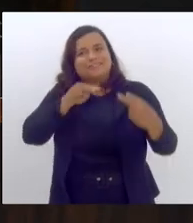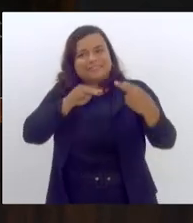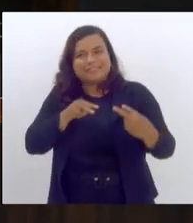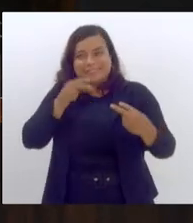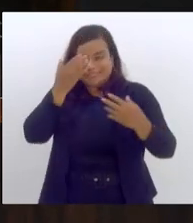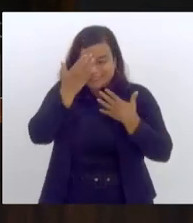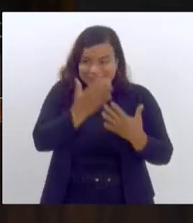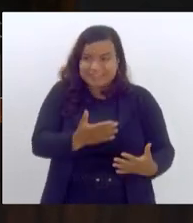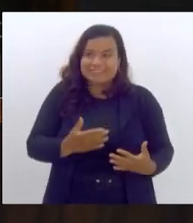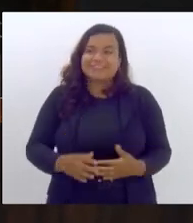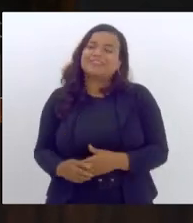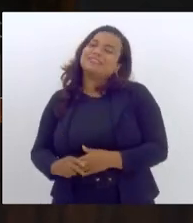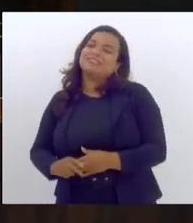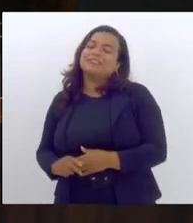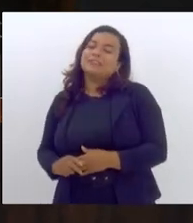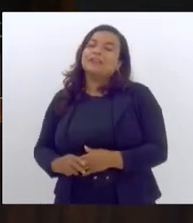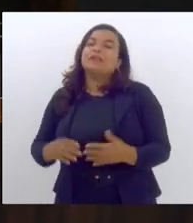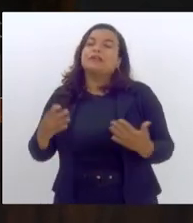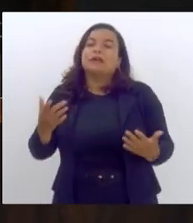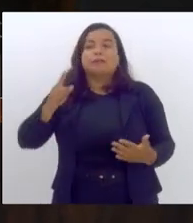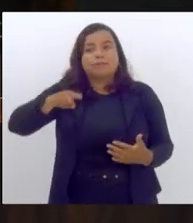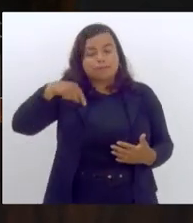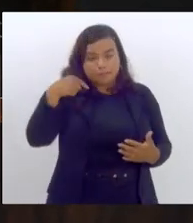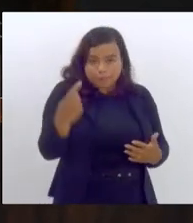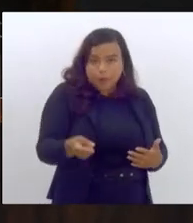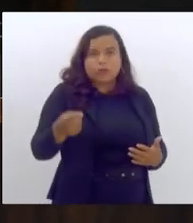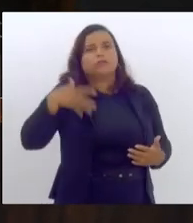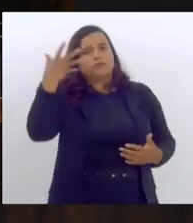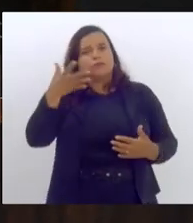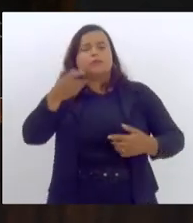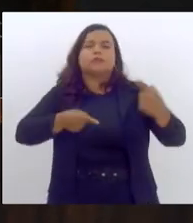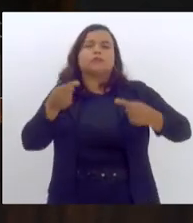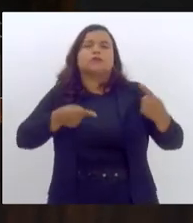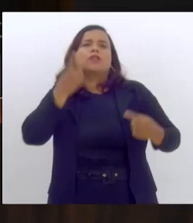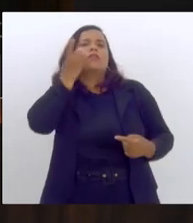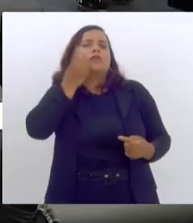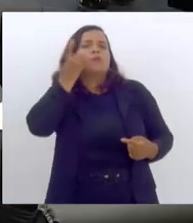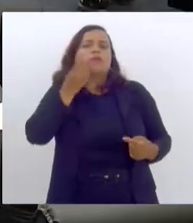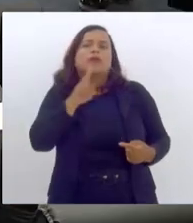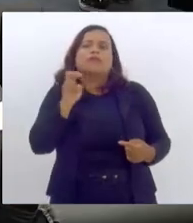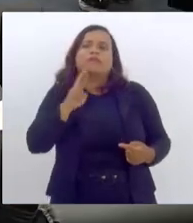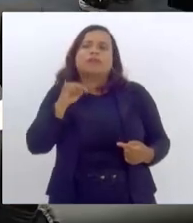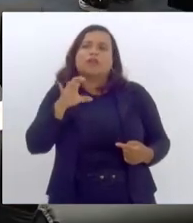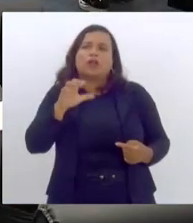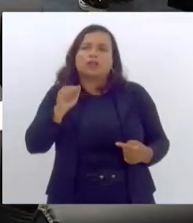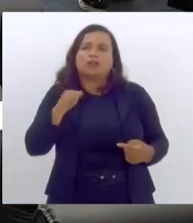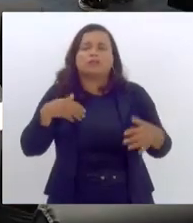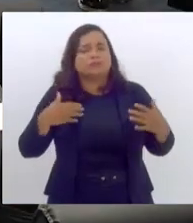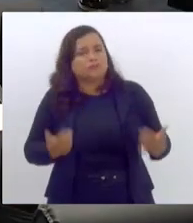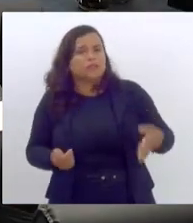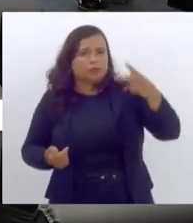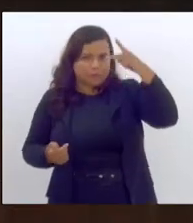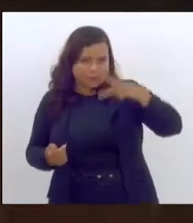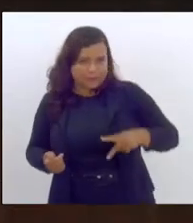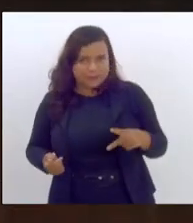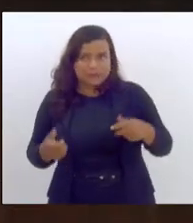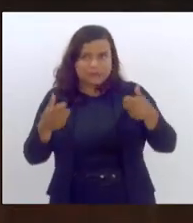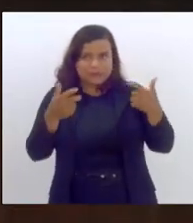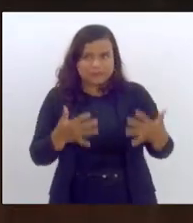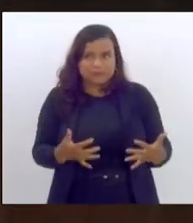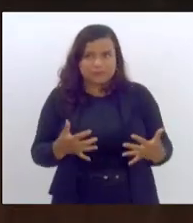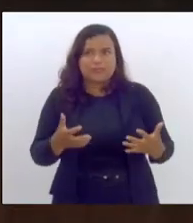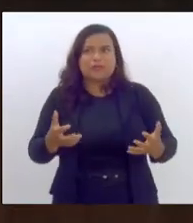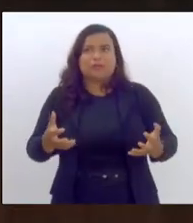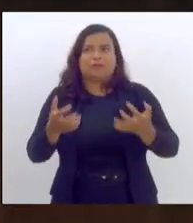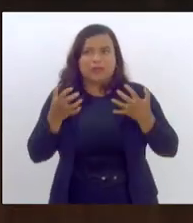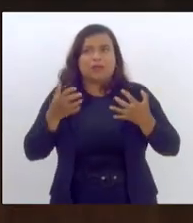esta casa. Próxima oradora para discutir, a deputada Verônica. Presidenta, eu queria fazer